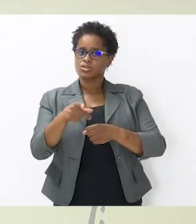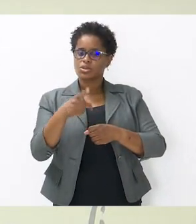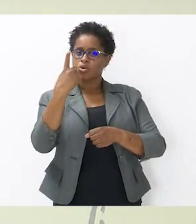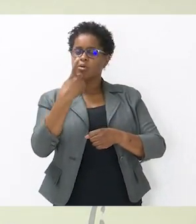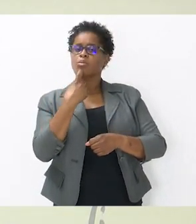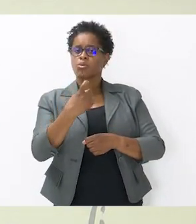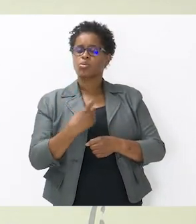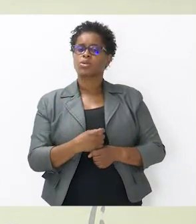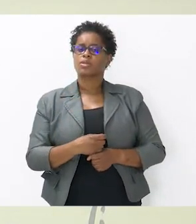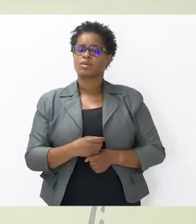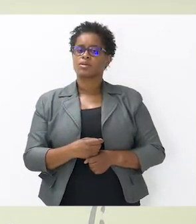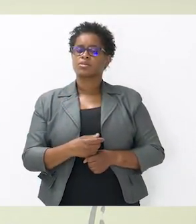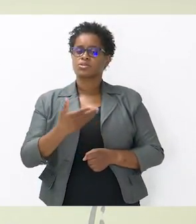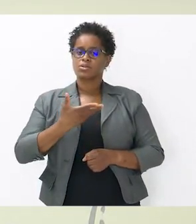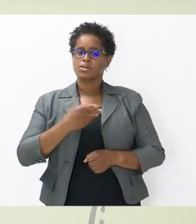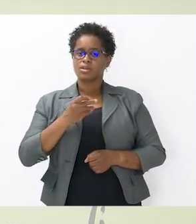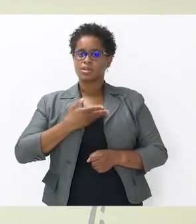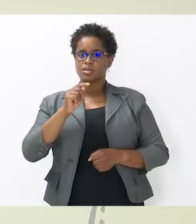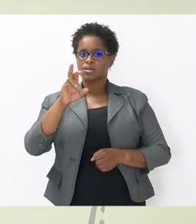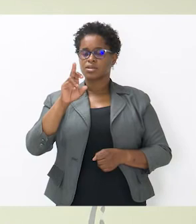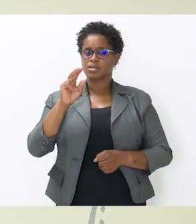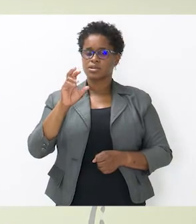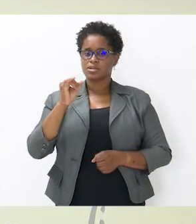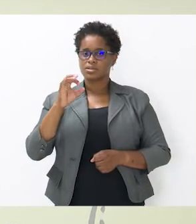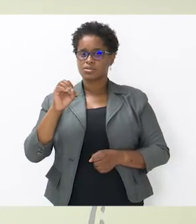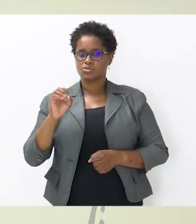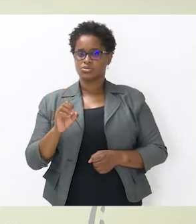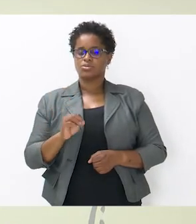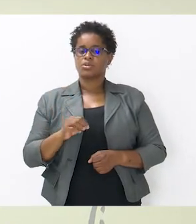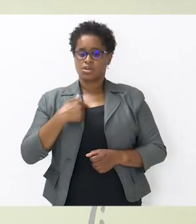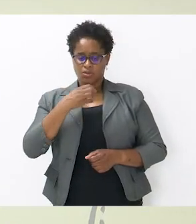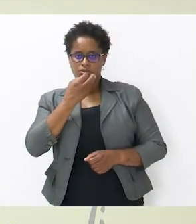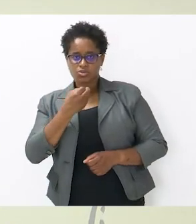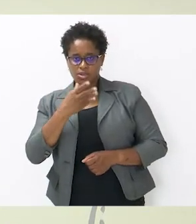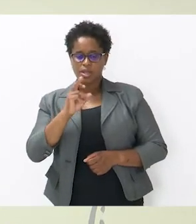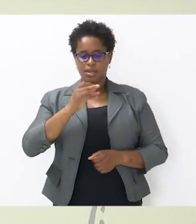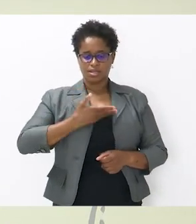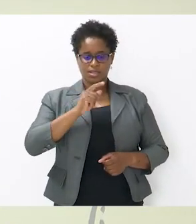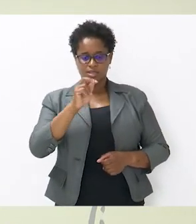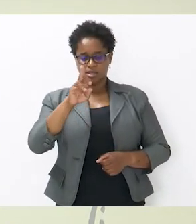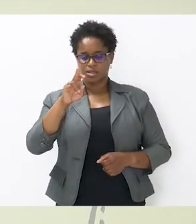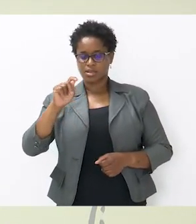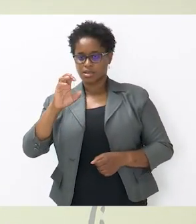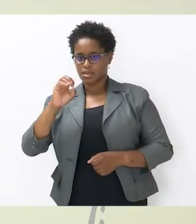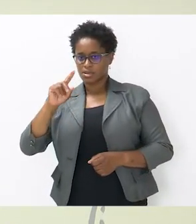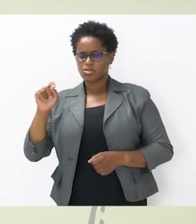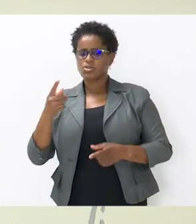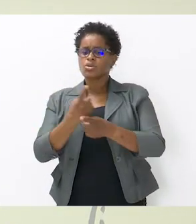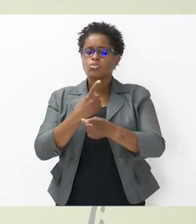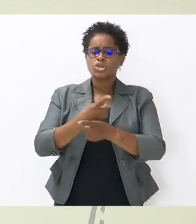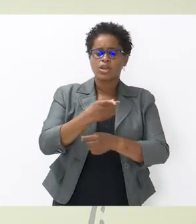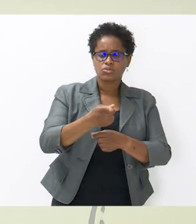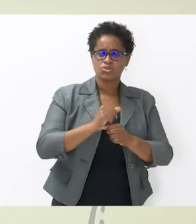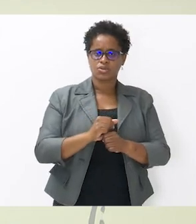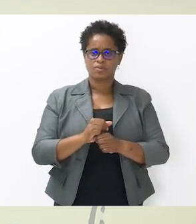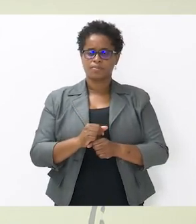uma pergunta sobre adereços. Eu vou explicar o que são adereços. Adereços são aqueles objetos